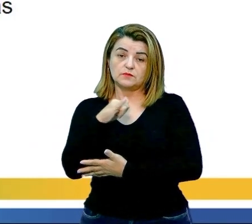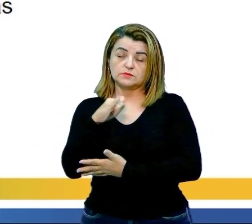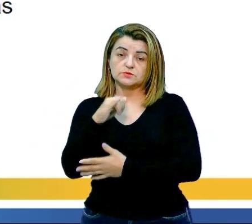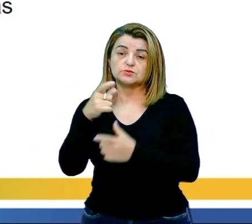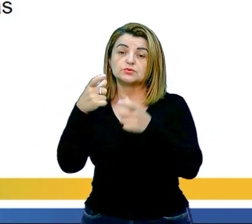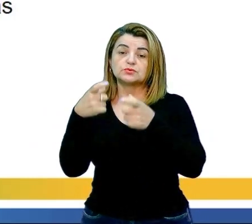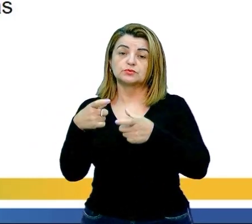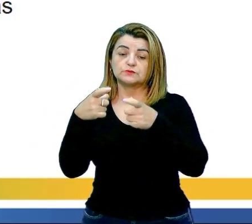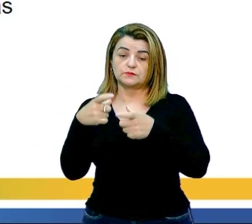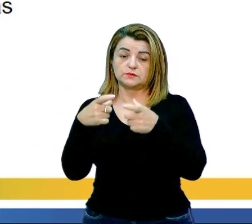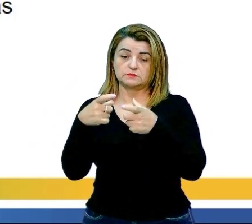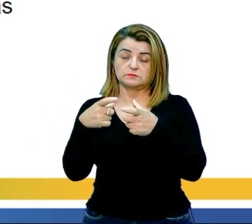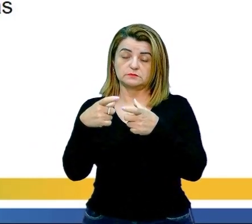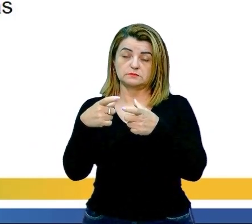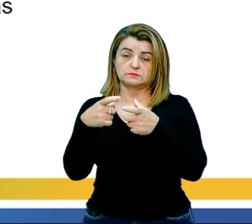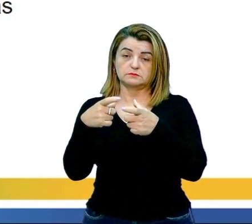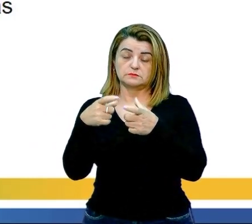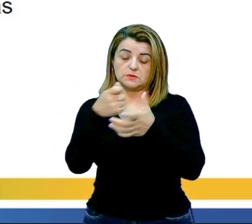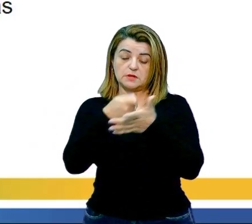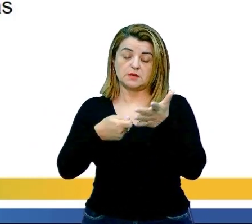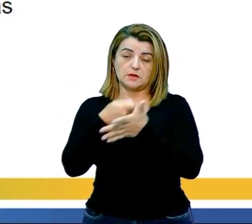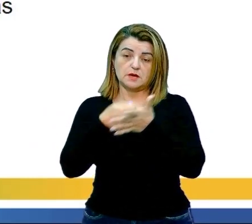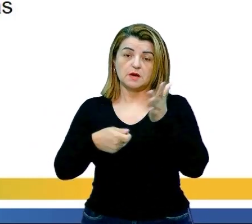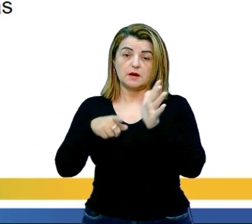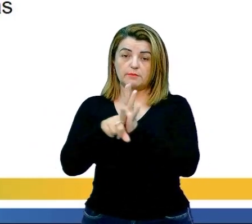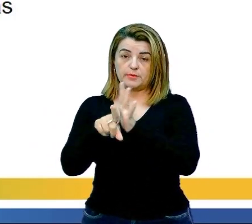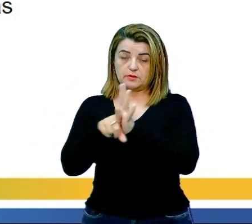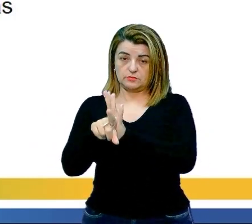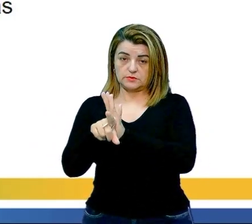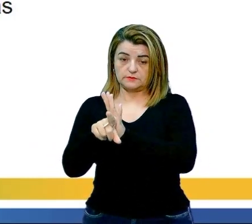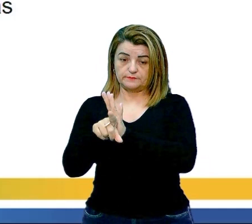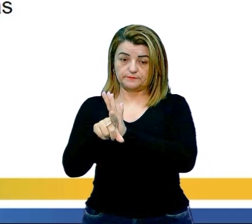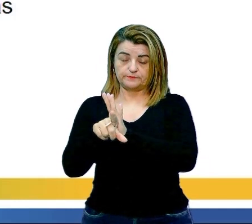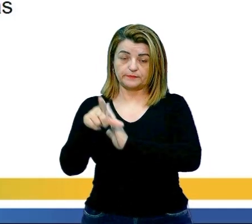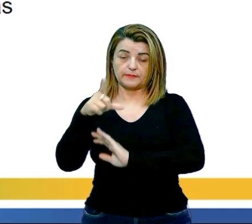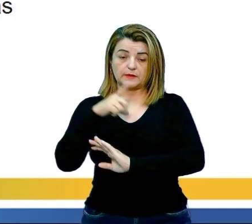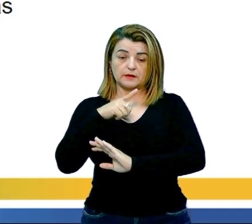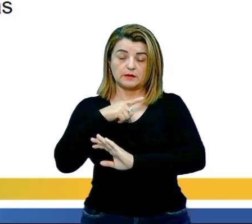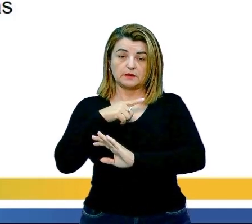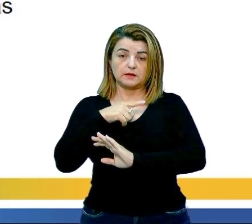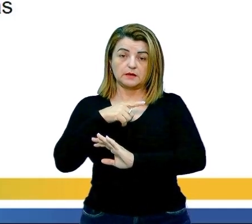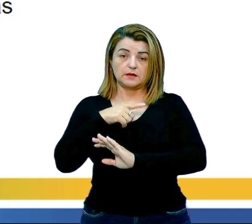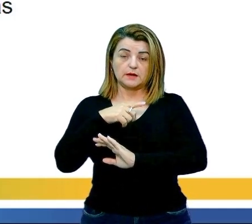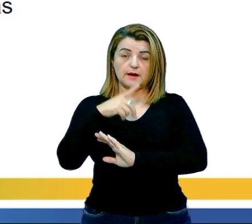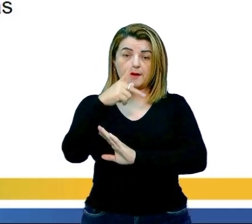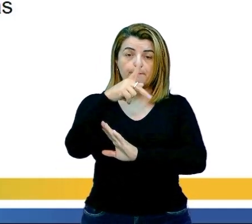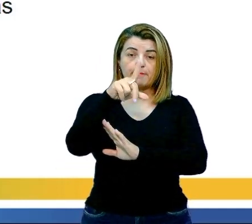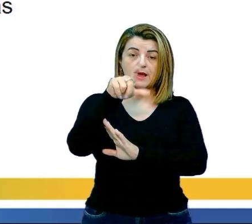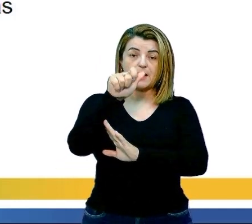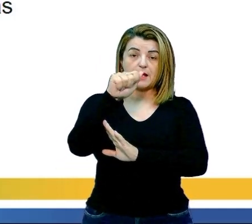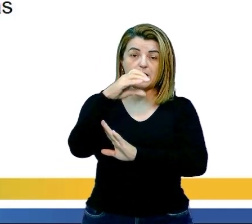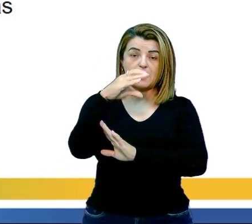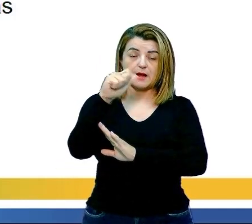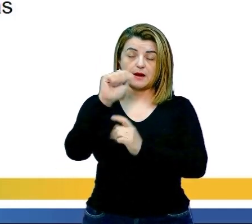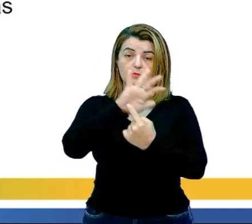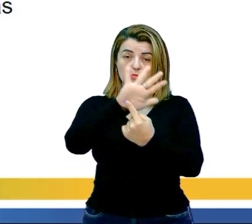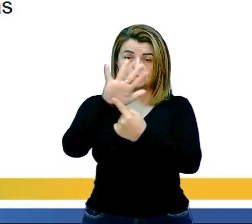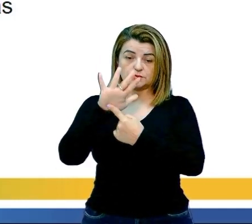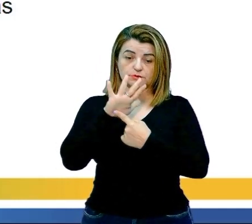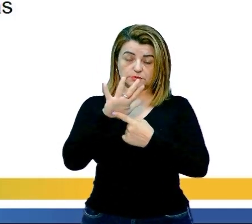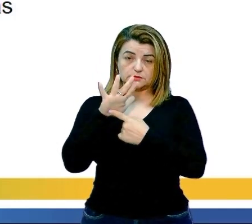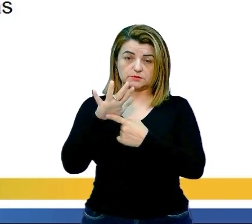foi tirada a questão. A placa de sinalização que informa a velocidade